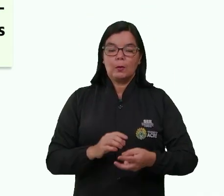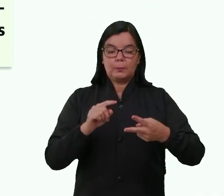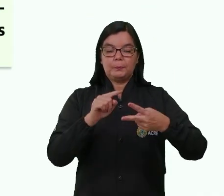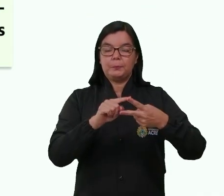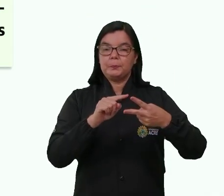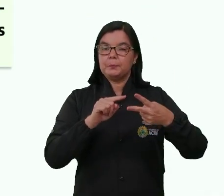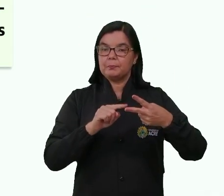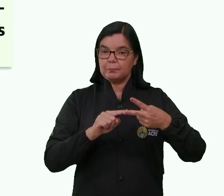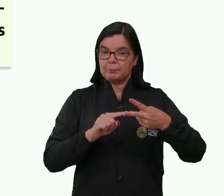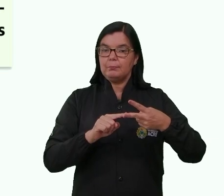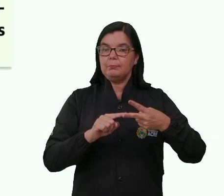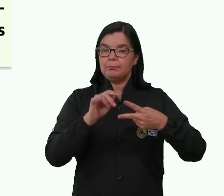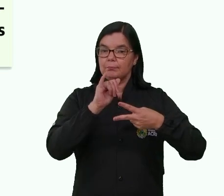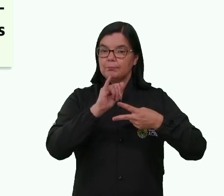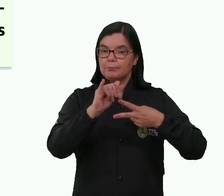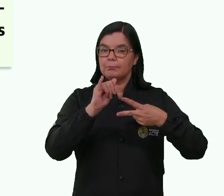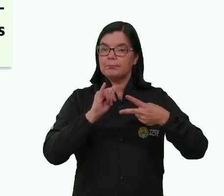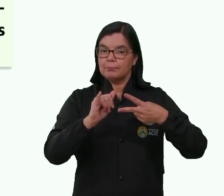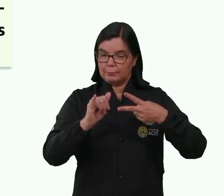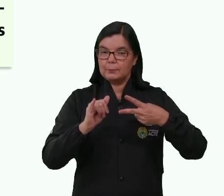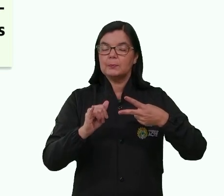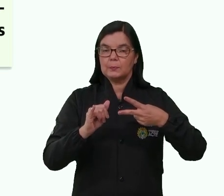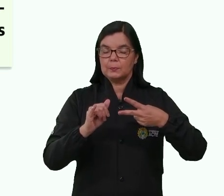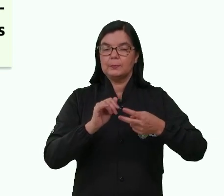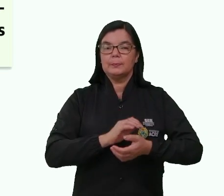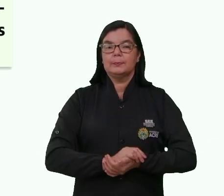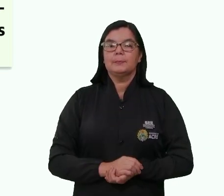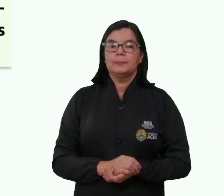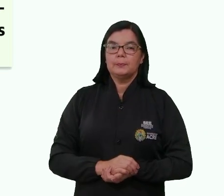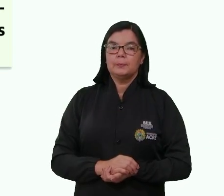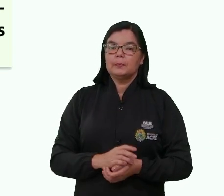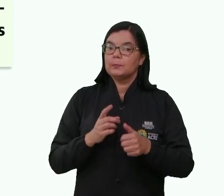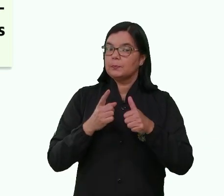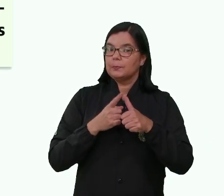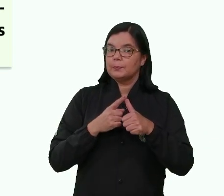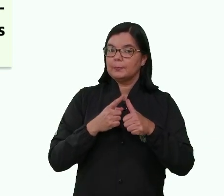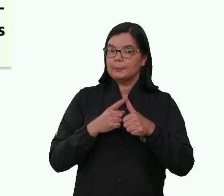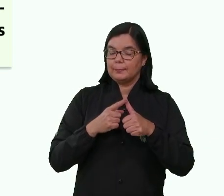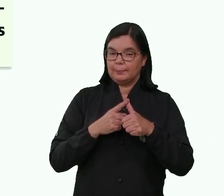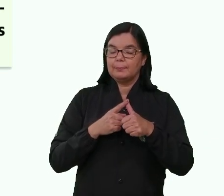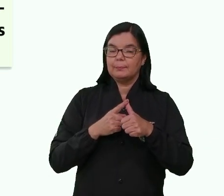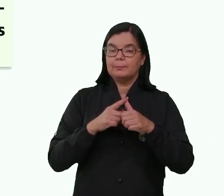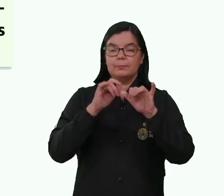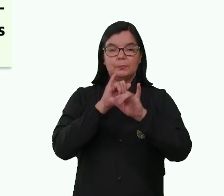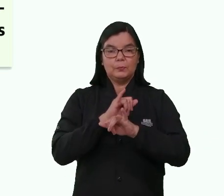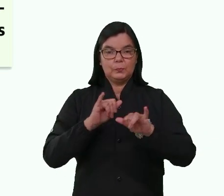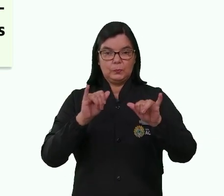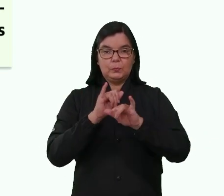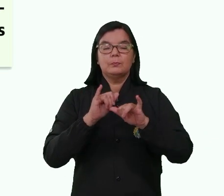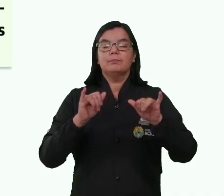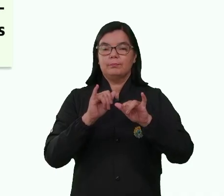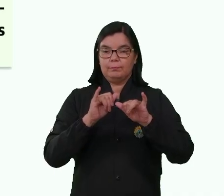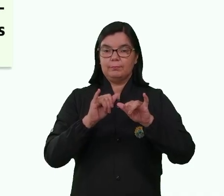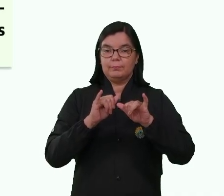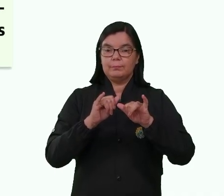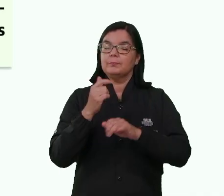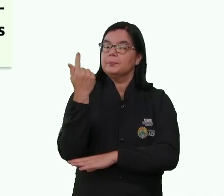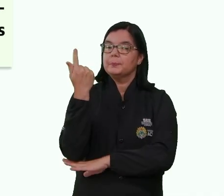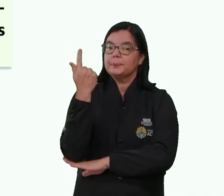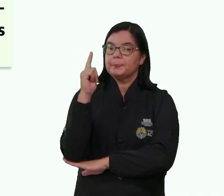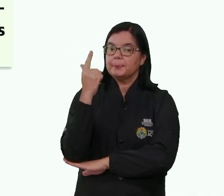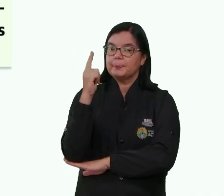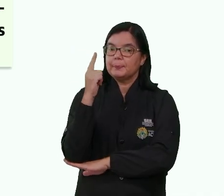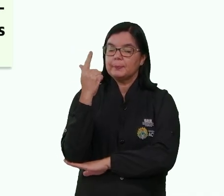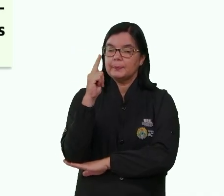duas informações ao lado dessa imagem. Uma que é uma informação de ordem